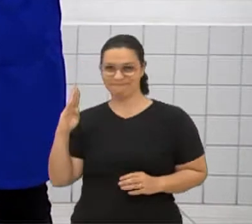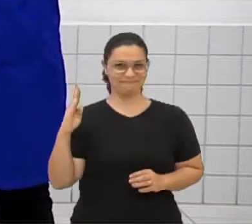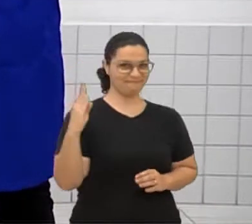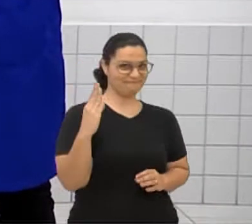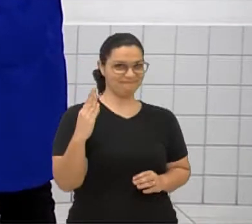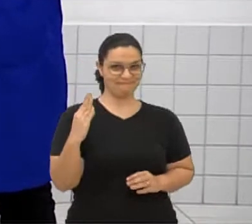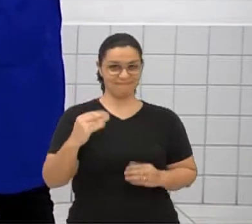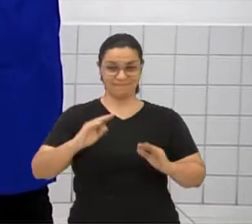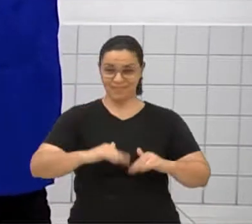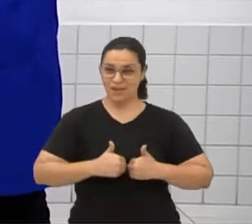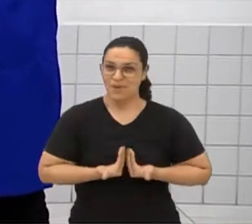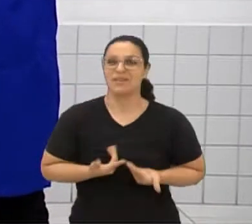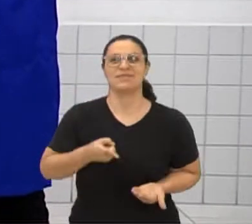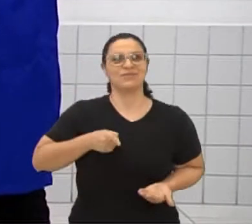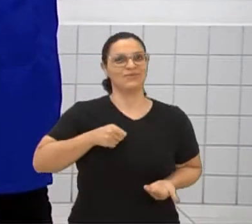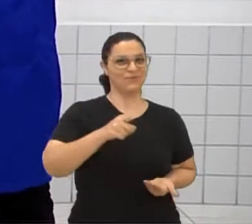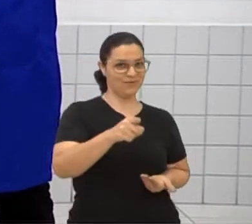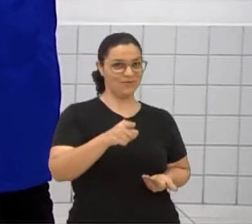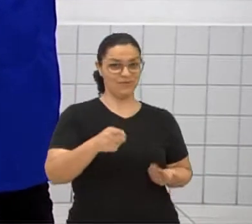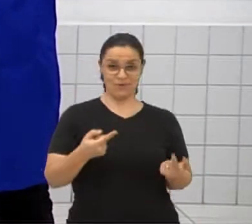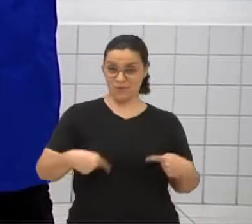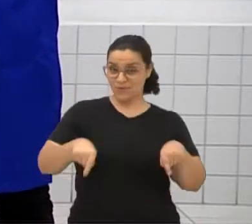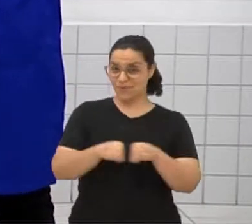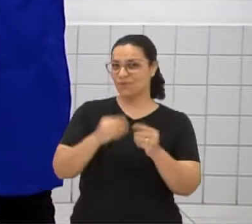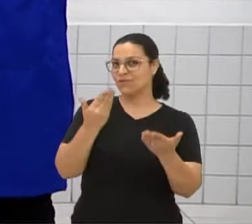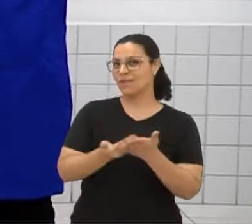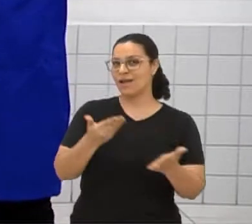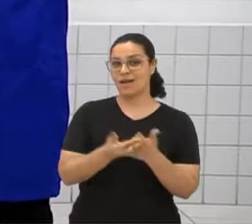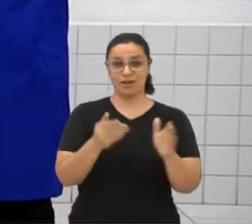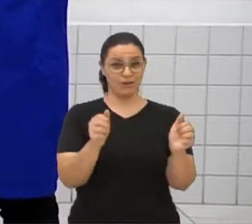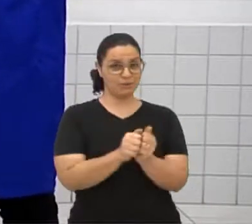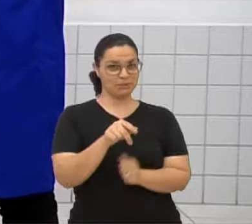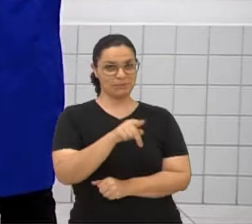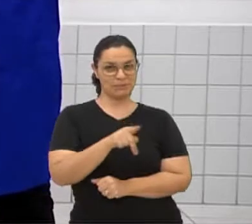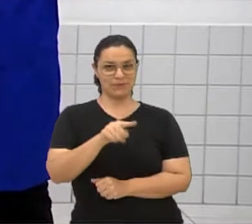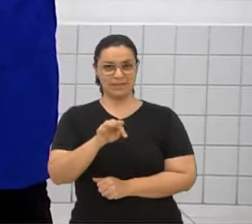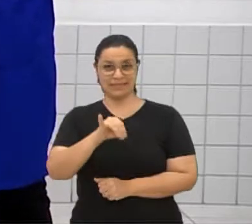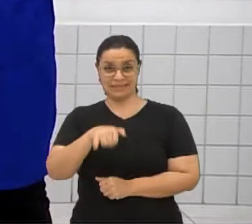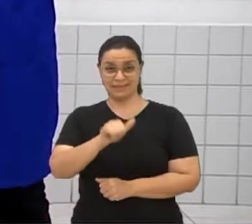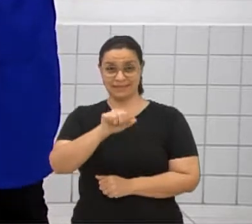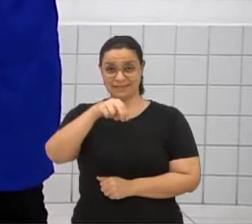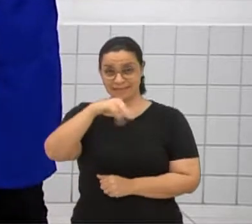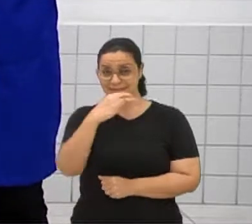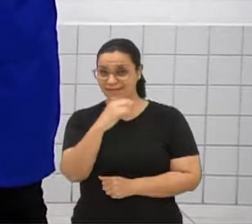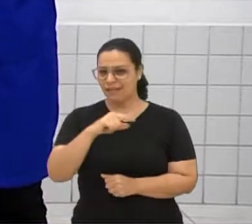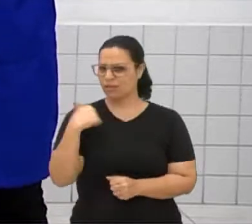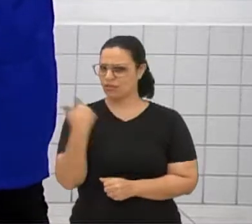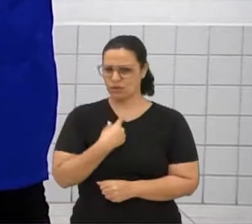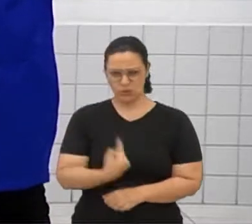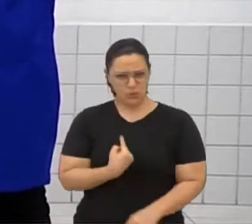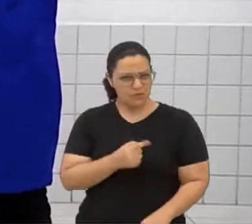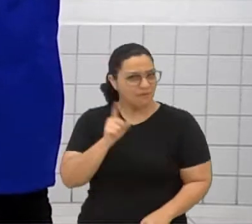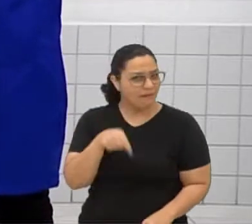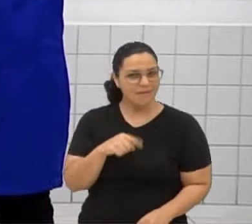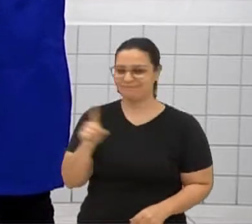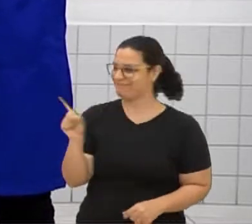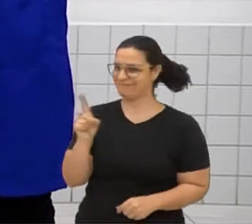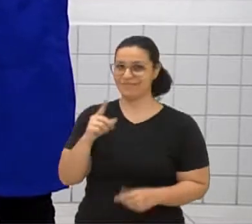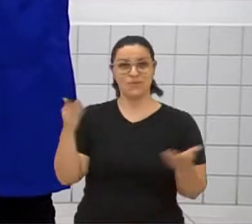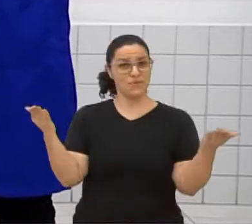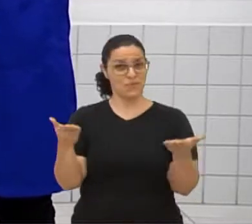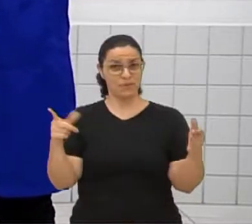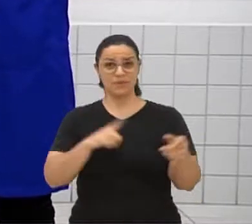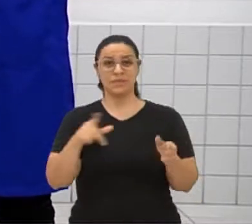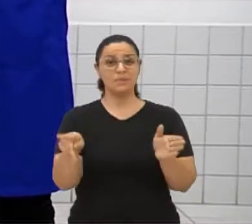Não olho mais uma aula com a Pixar tícia Mas será que só podem ser ciência